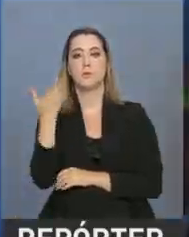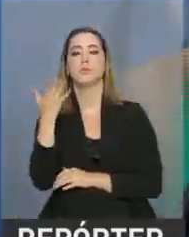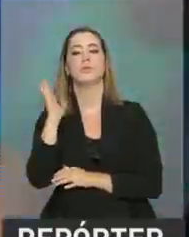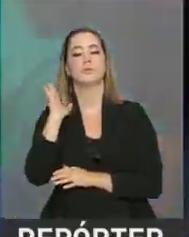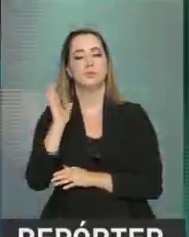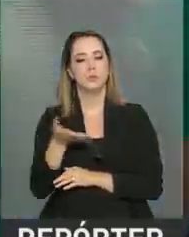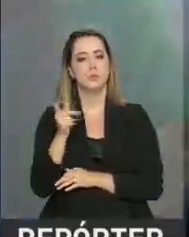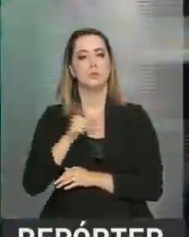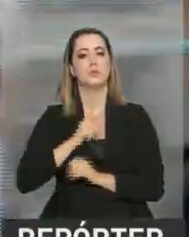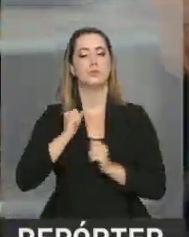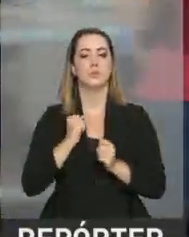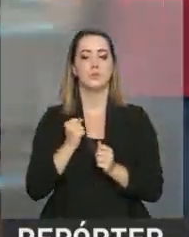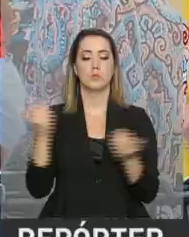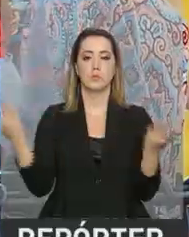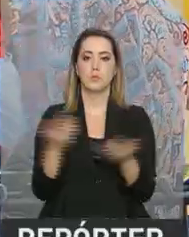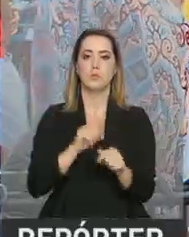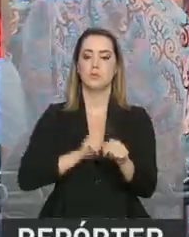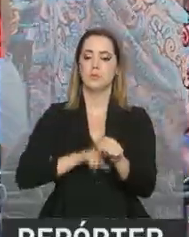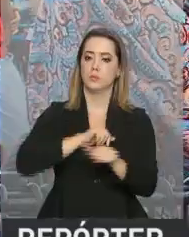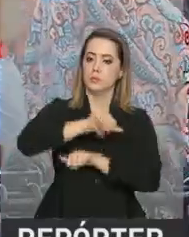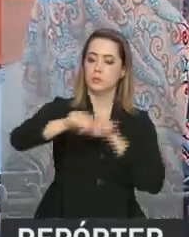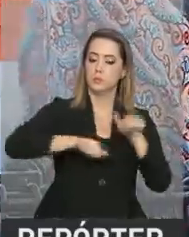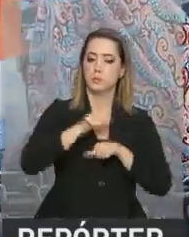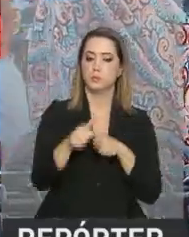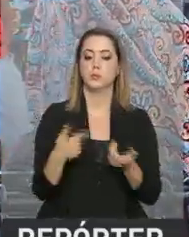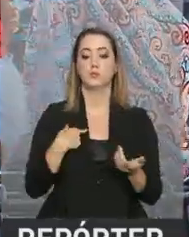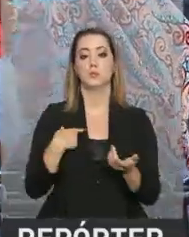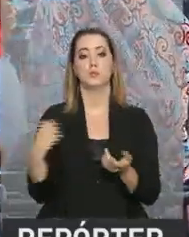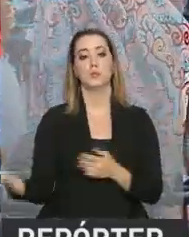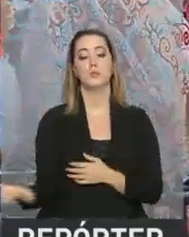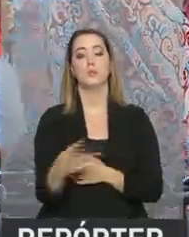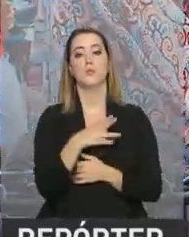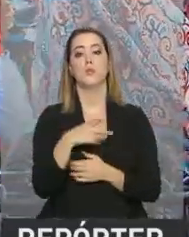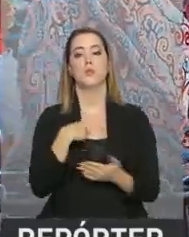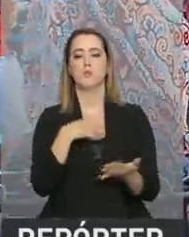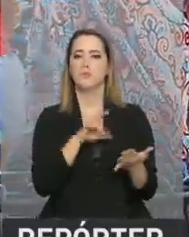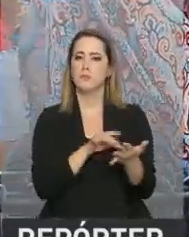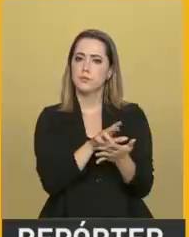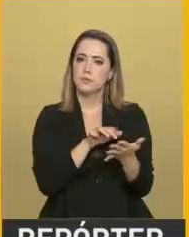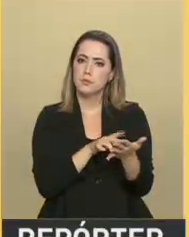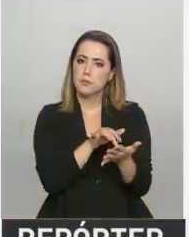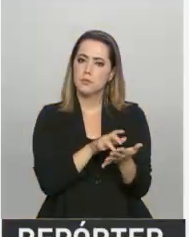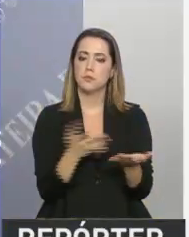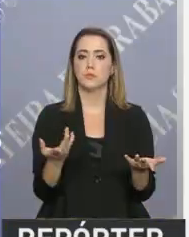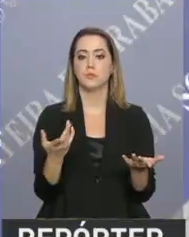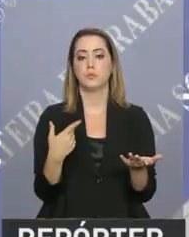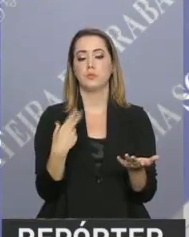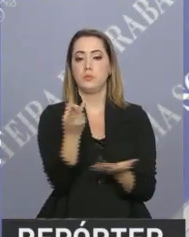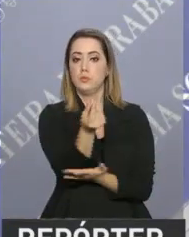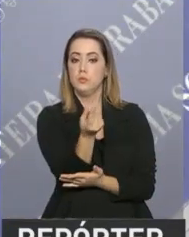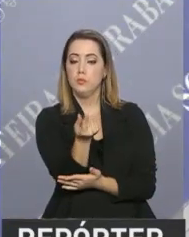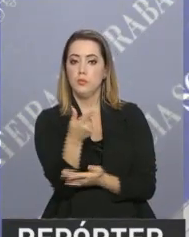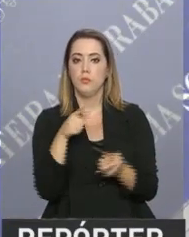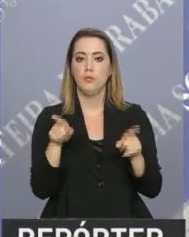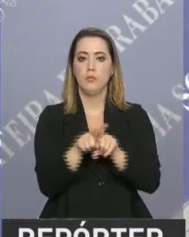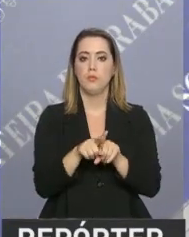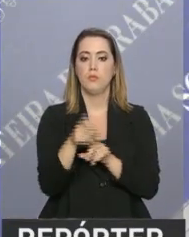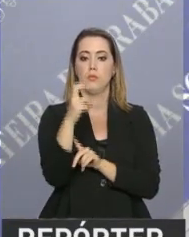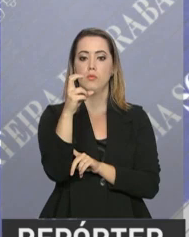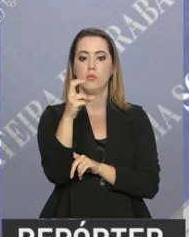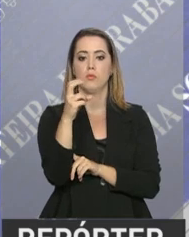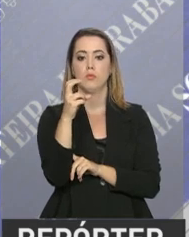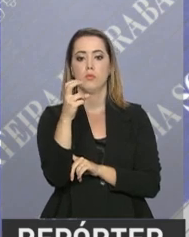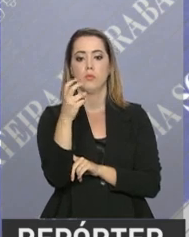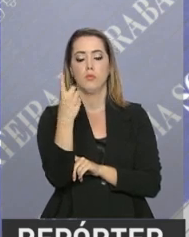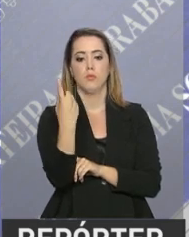momento em que as mudanças entrem em vigor também há mudança na fórmula de cálculo dos benefícios o valor da aposentadoria será de